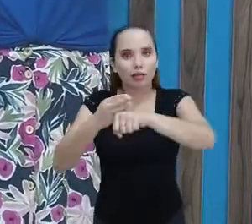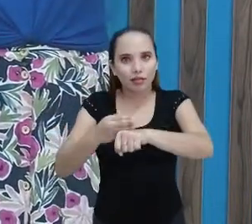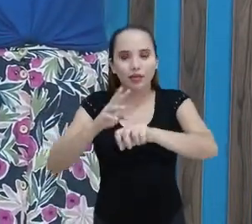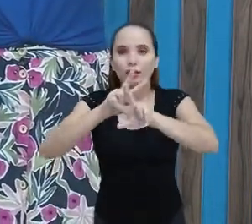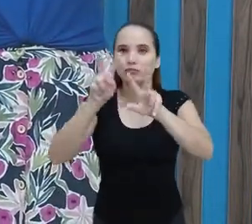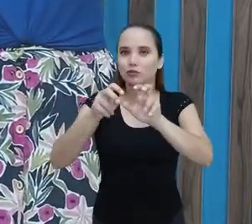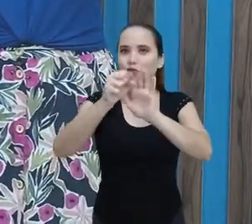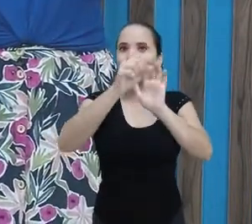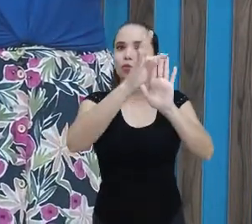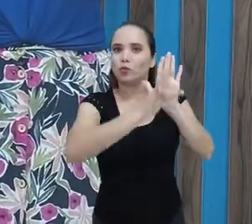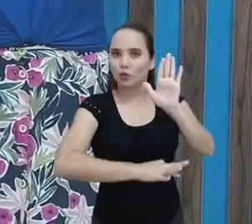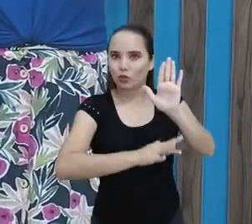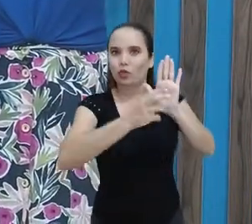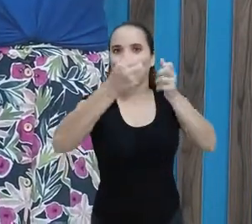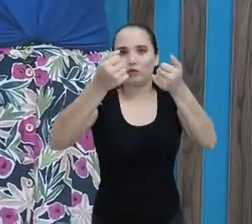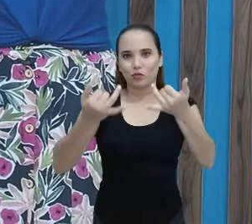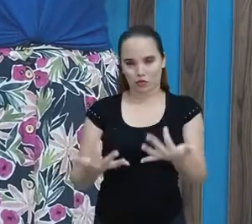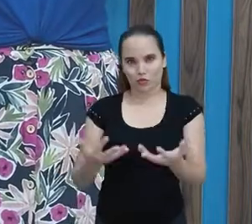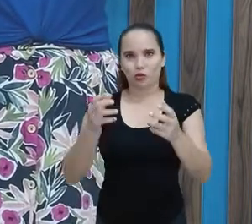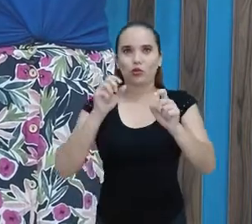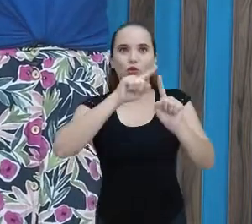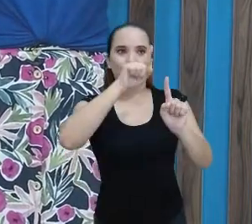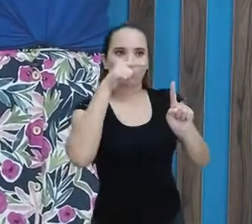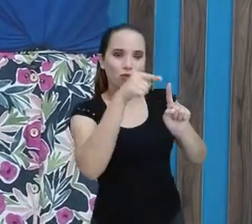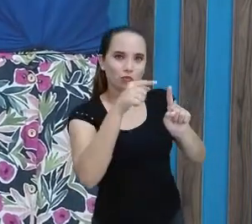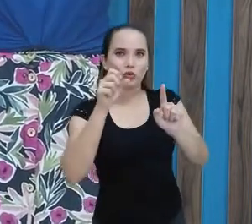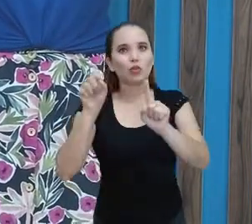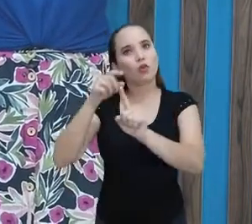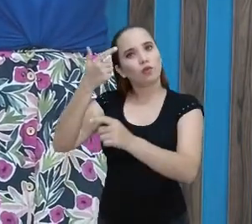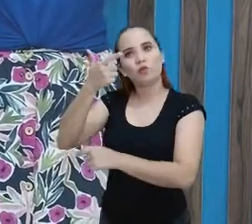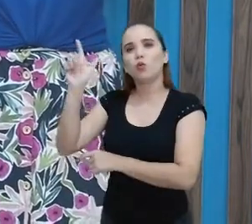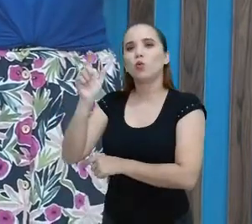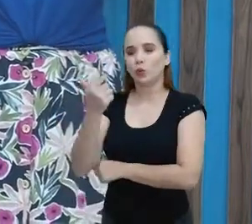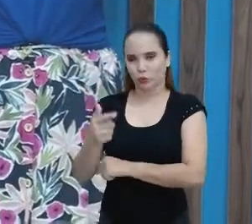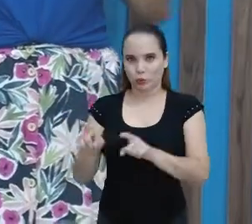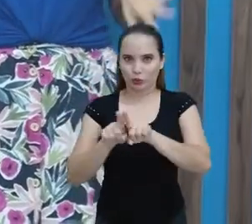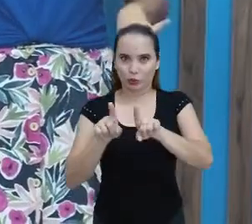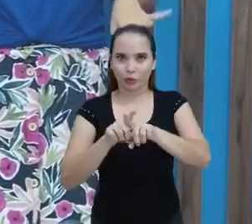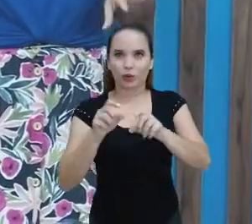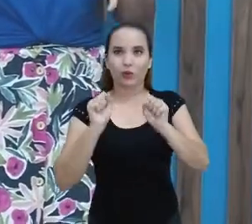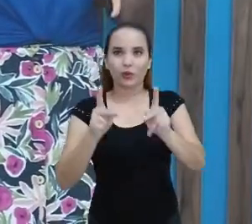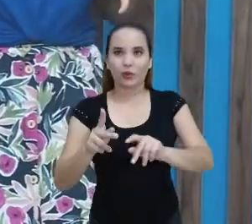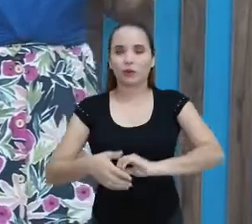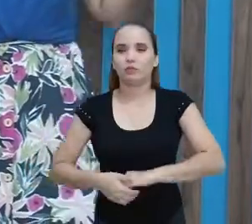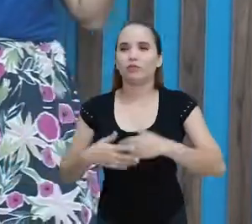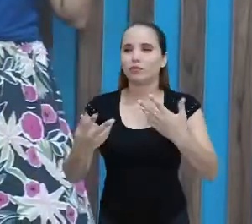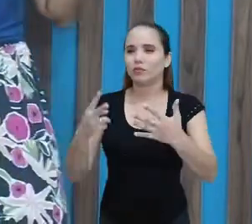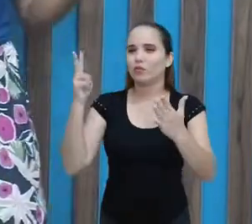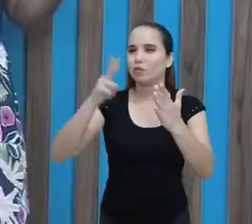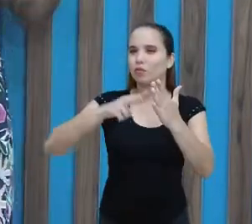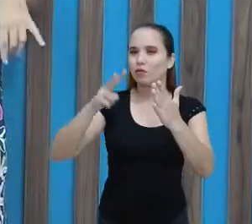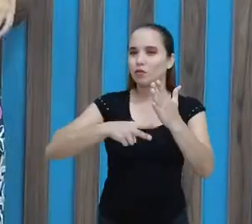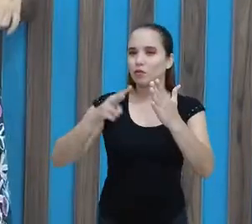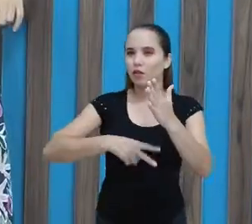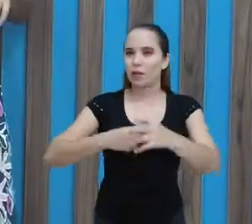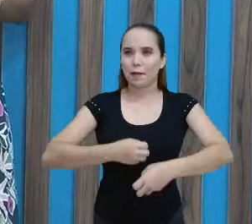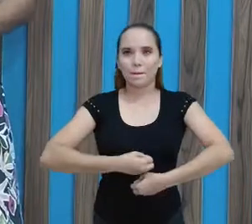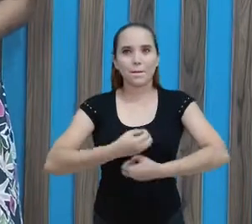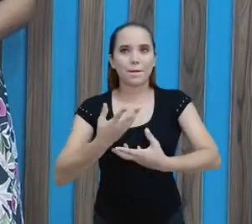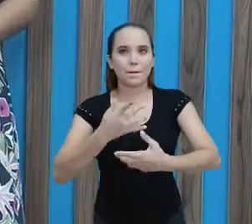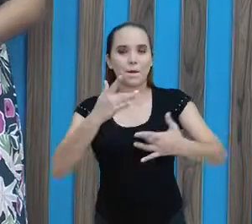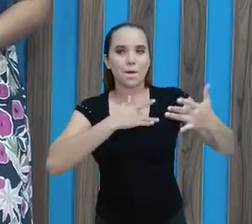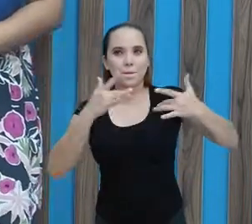e da descrição subjetiva, tá certo? Para isso, vamos ler um trechinho do romance Iracema, de José de